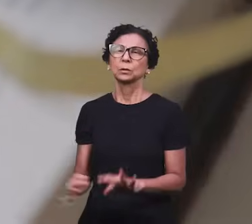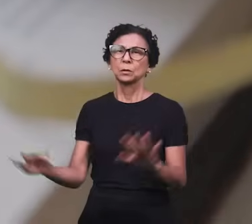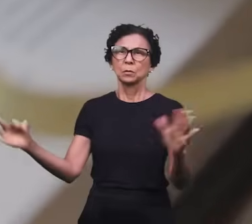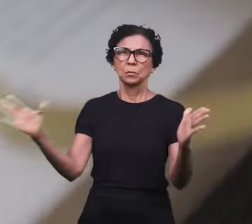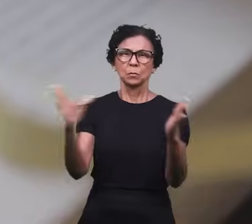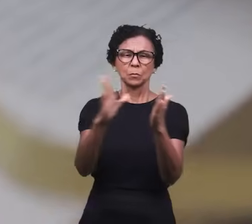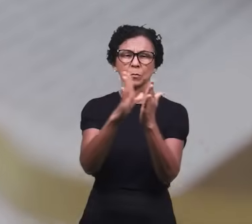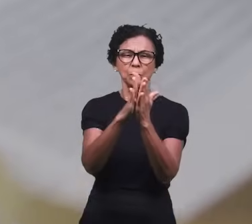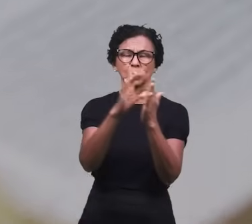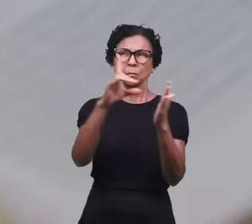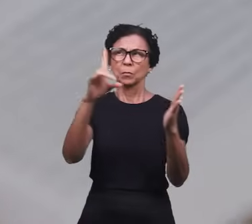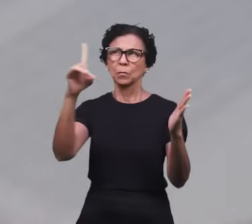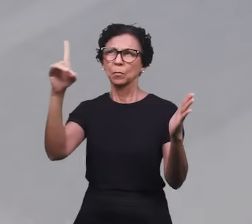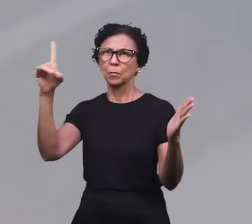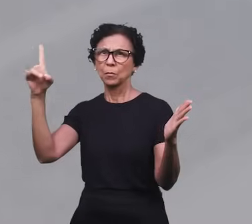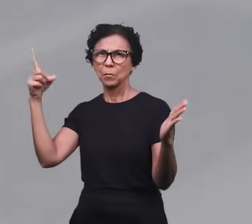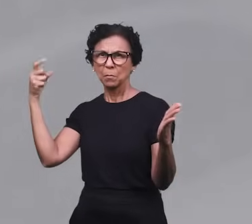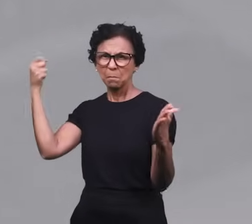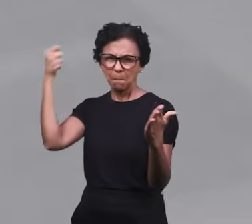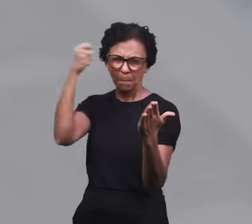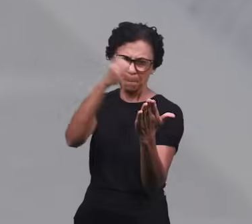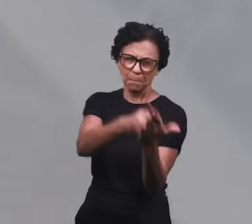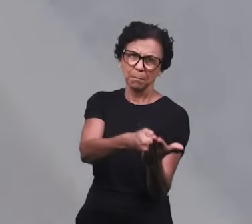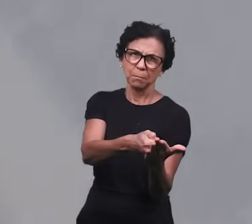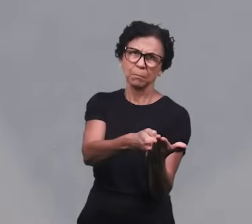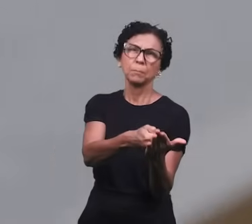sua palavra